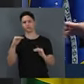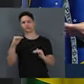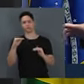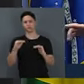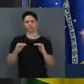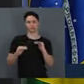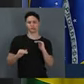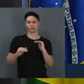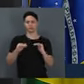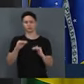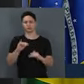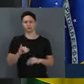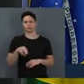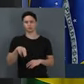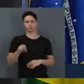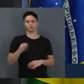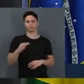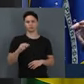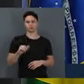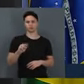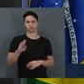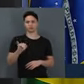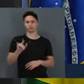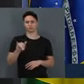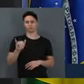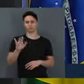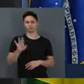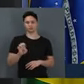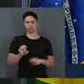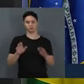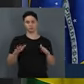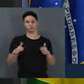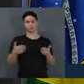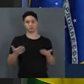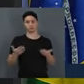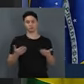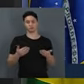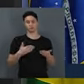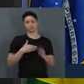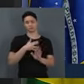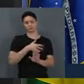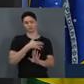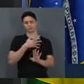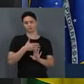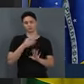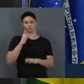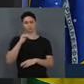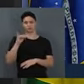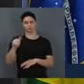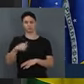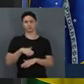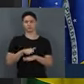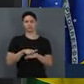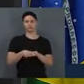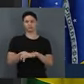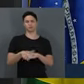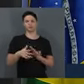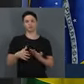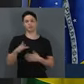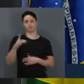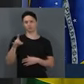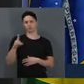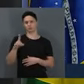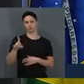mais insegurança turbulências nos últimos dias disparada do dólar que chegou